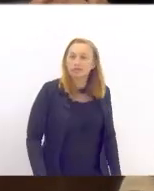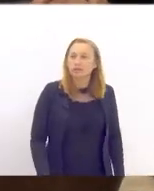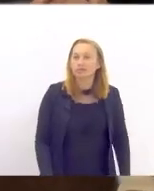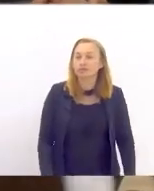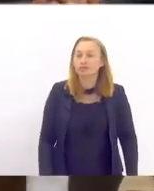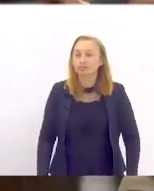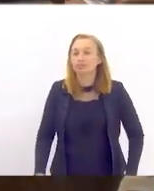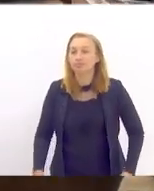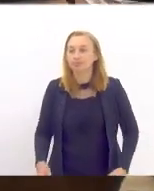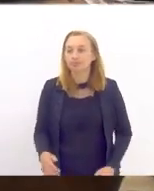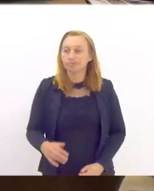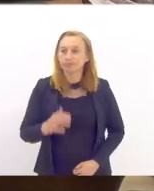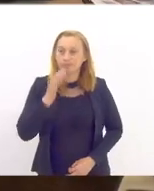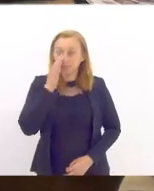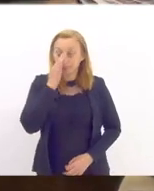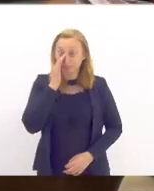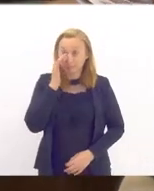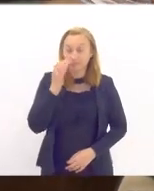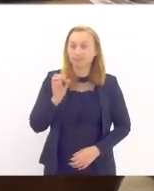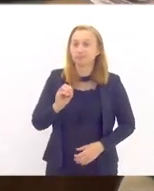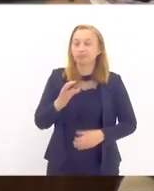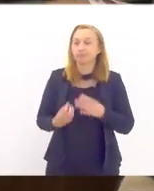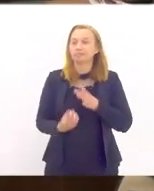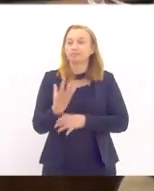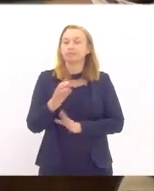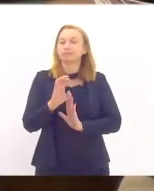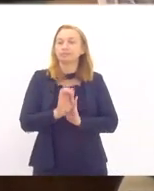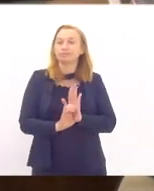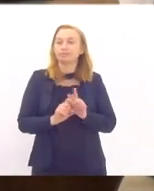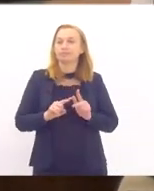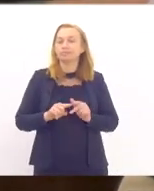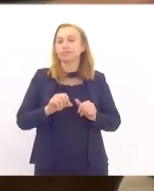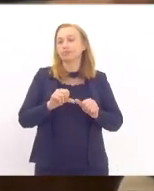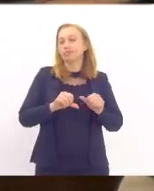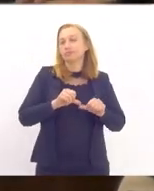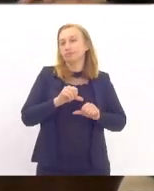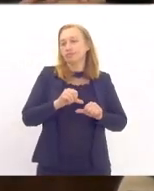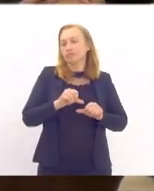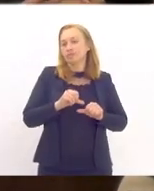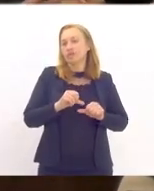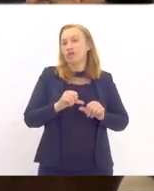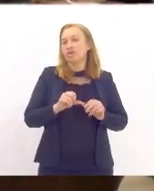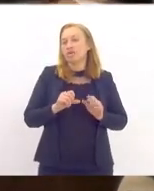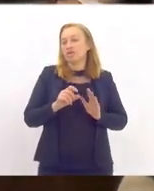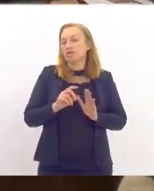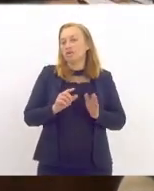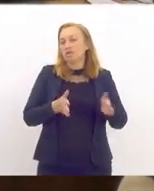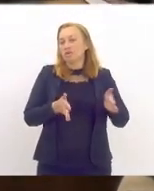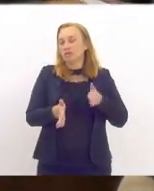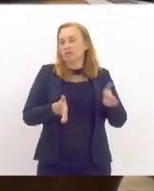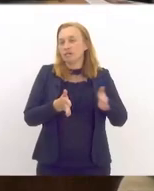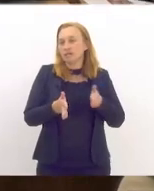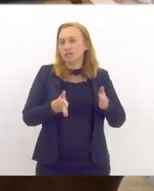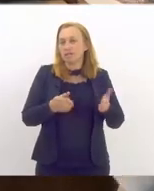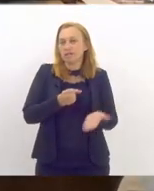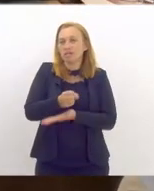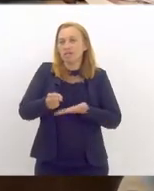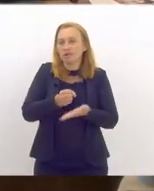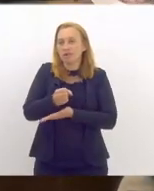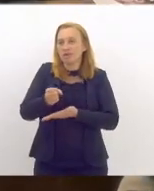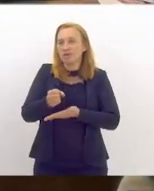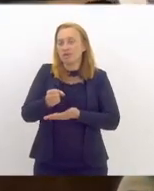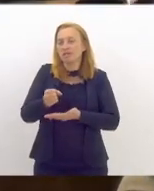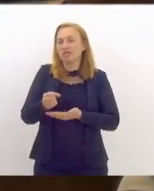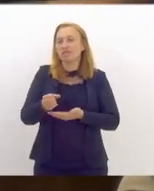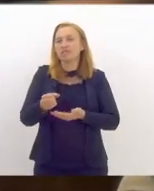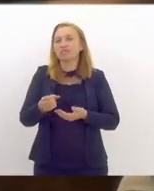eu só fiz a emenda trocando o vencimento base para o remuneração e definir